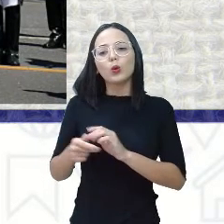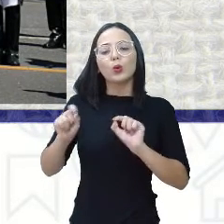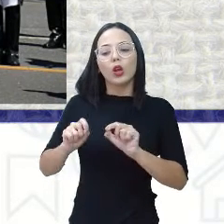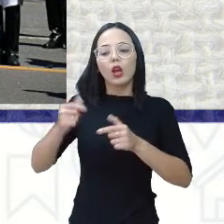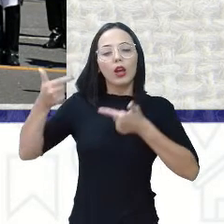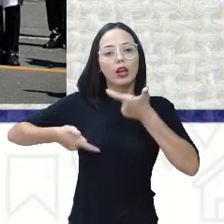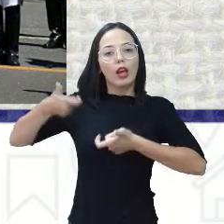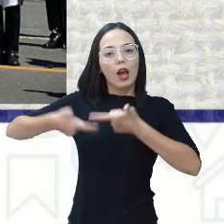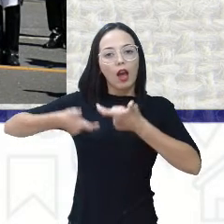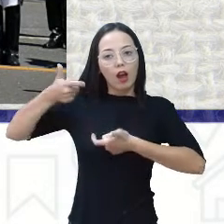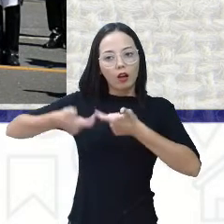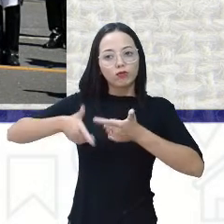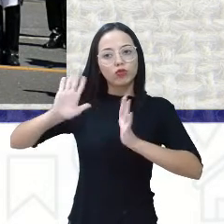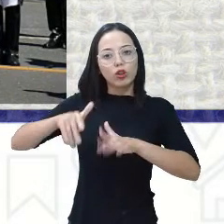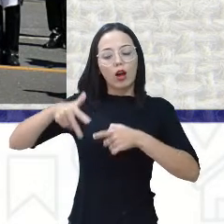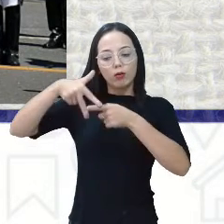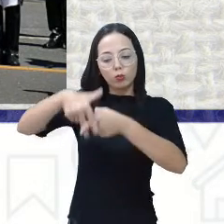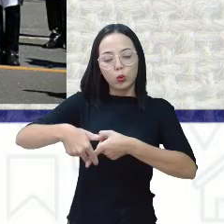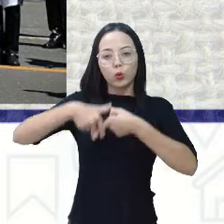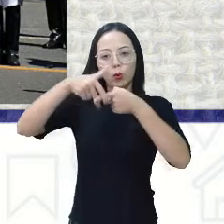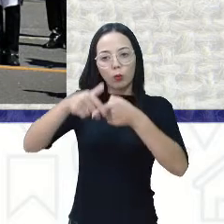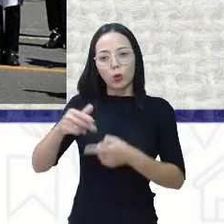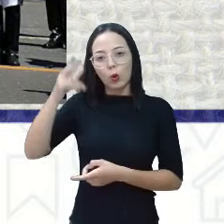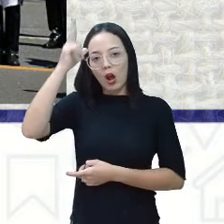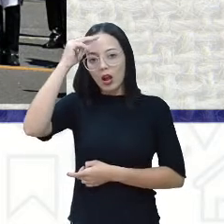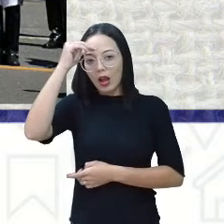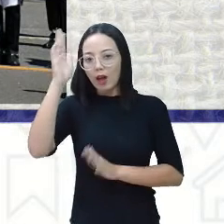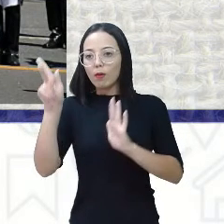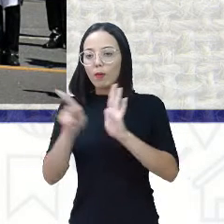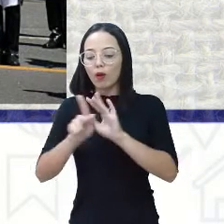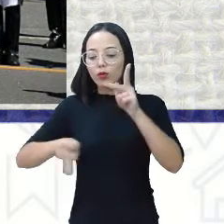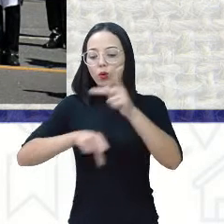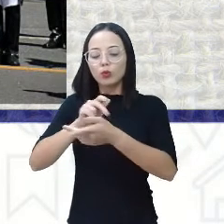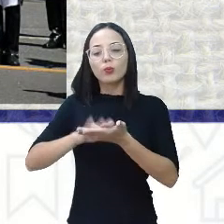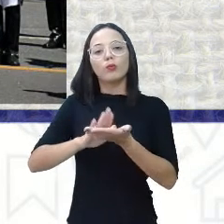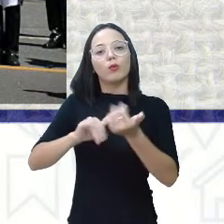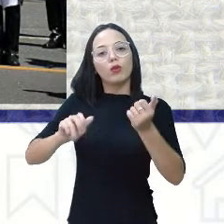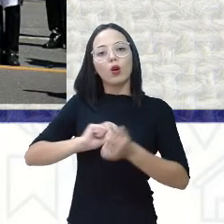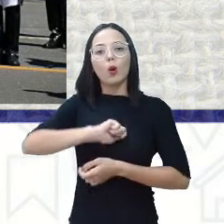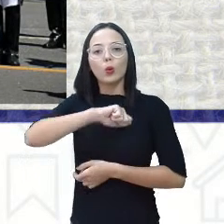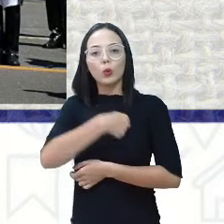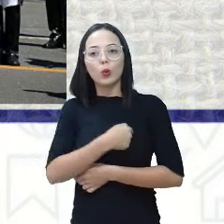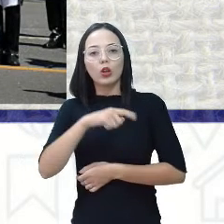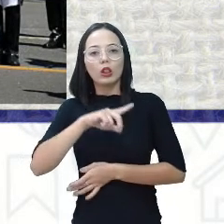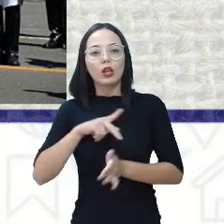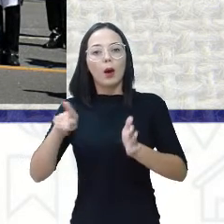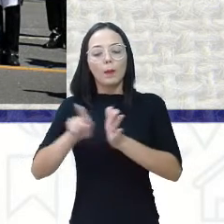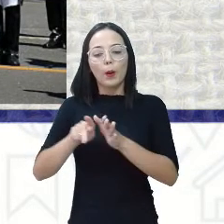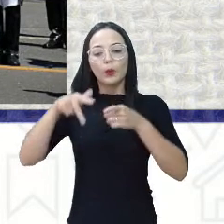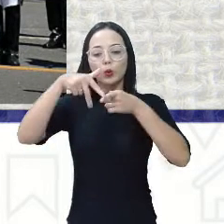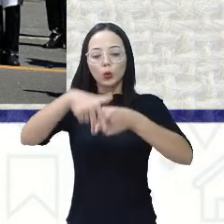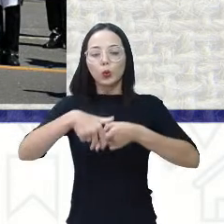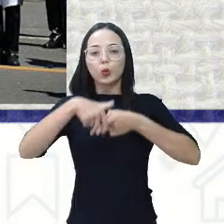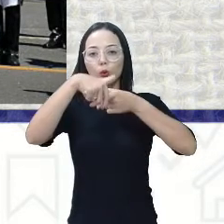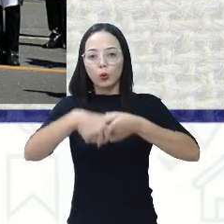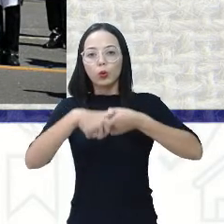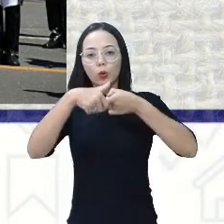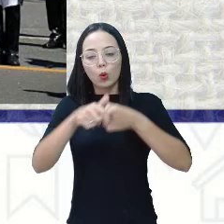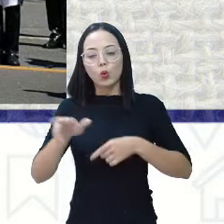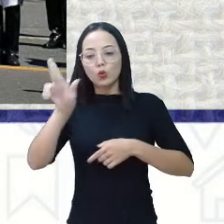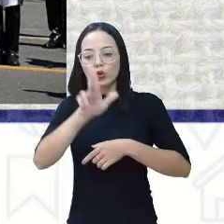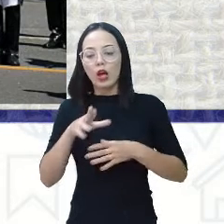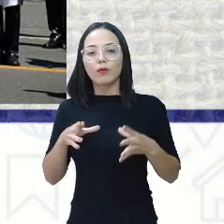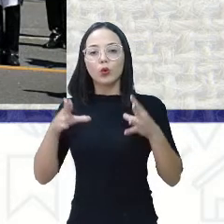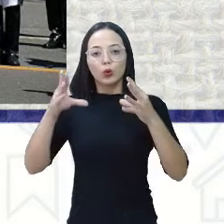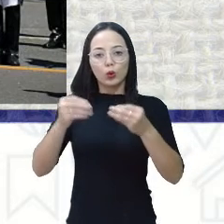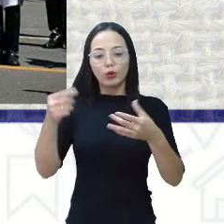Então aqui uma cavalaria, os espanhóis eles tinham, né, uma cavalaria no seu exército e utilizaram tudo